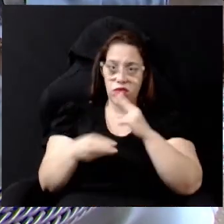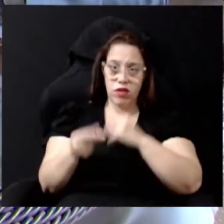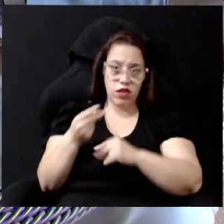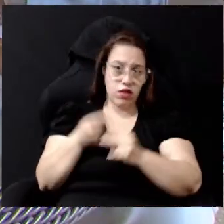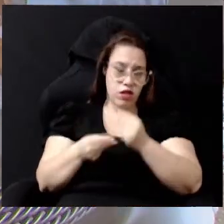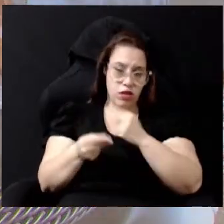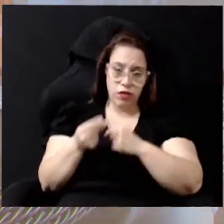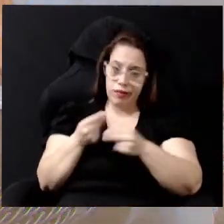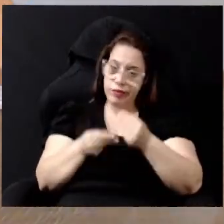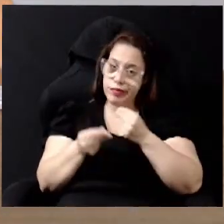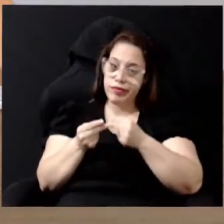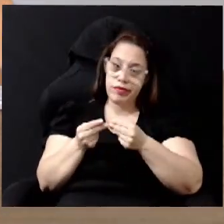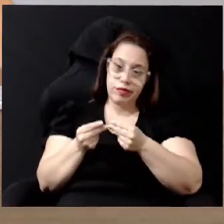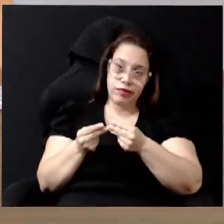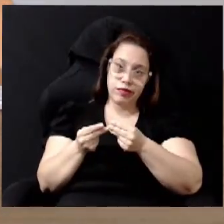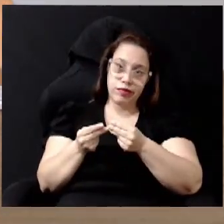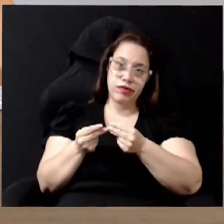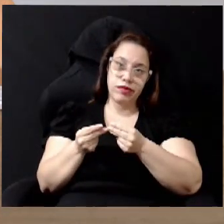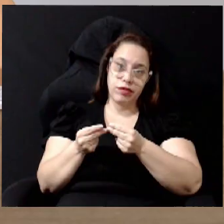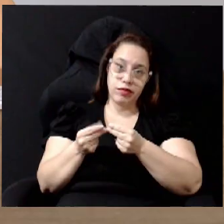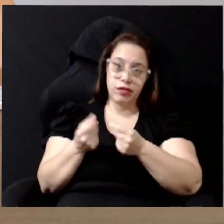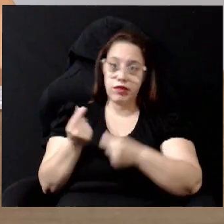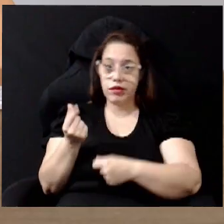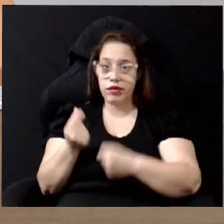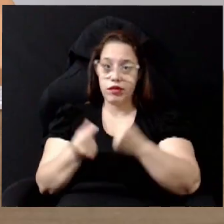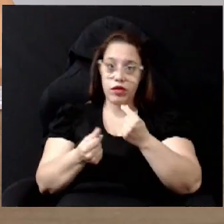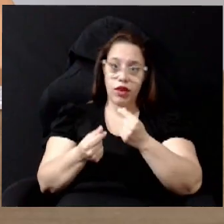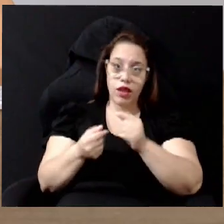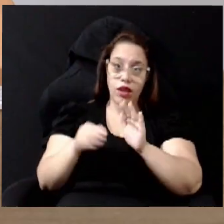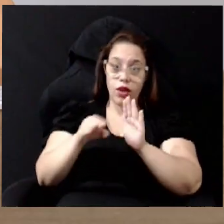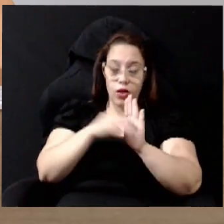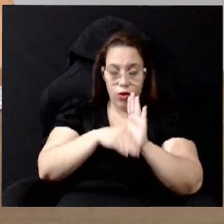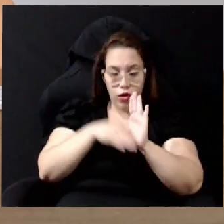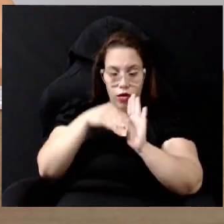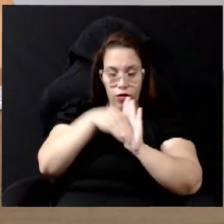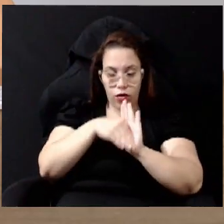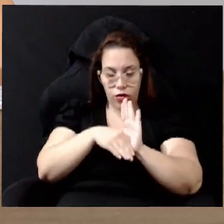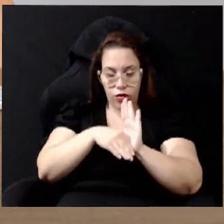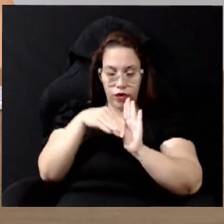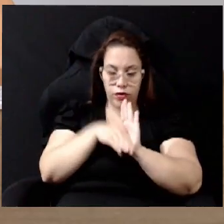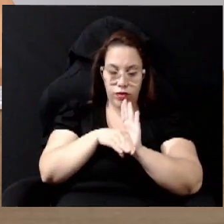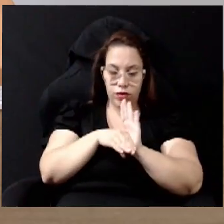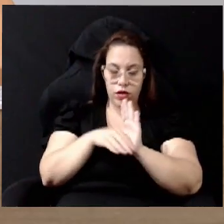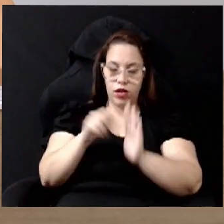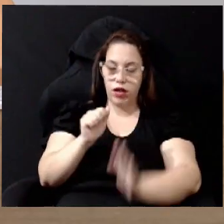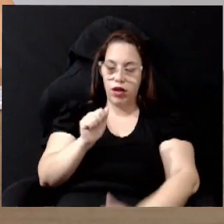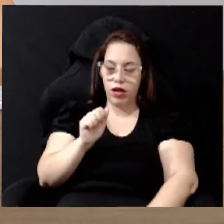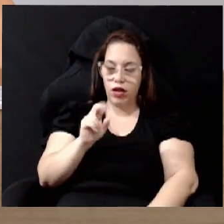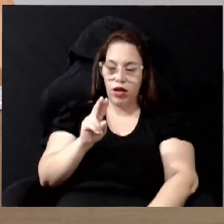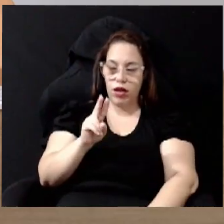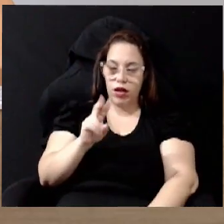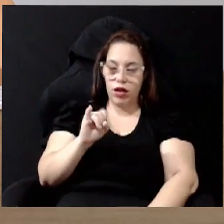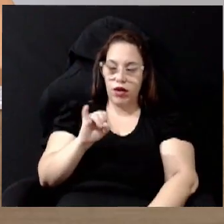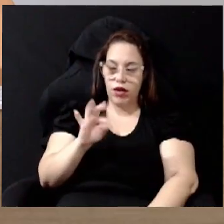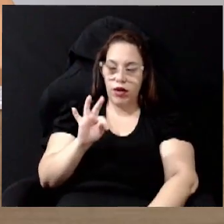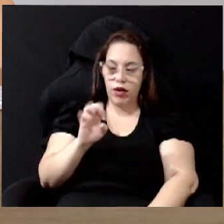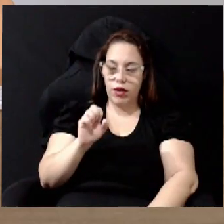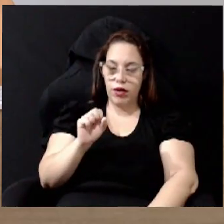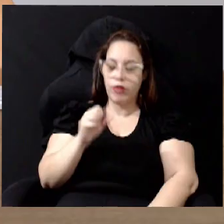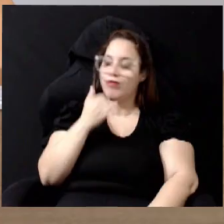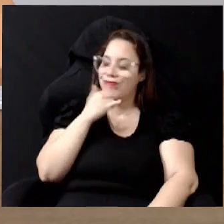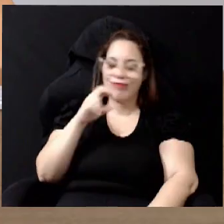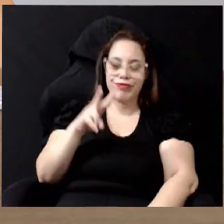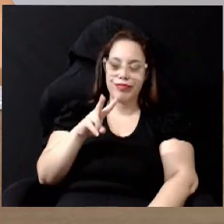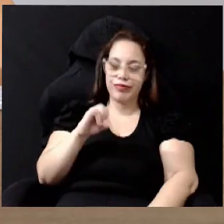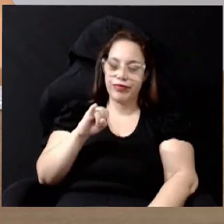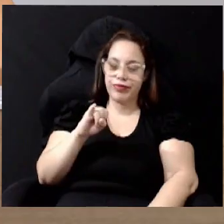momento financeiro da pessoa, vai depender do tipo de desconto que está sendo oferecido para um pagamento à vista. Então, eventualmente, se você tem lá um IPTU de, sei